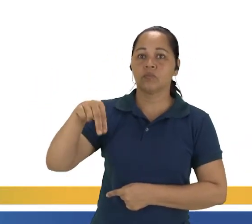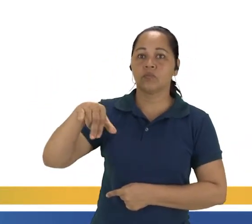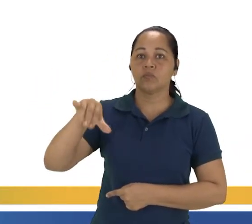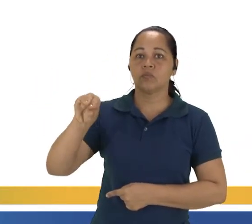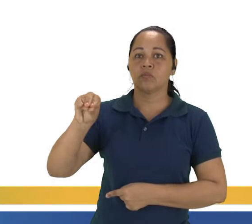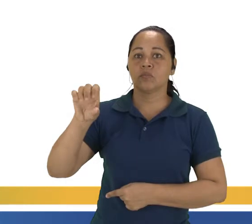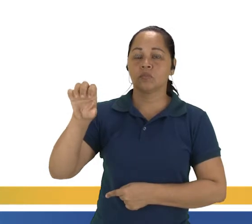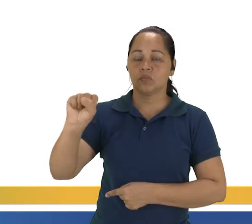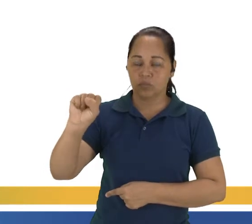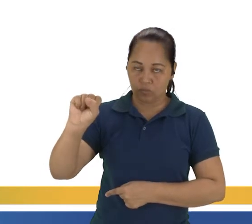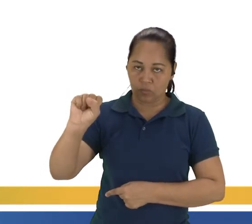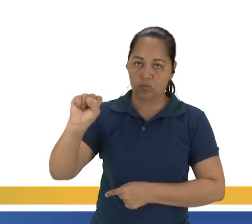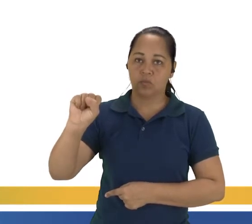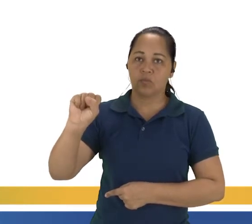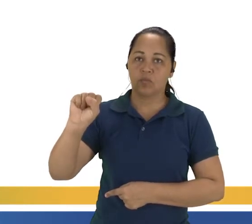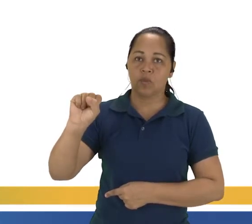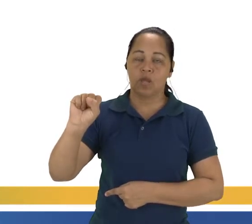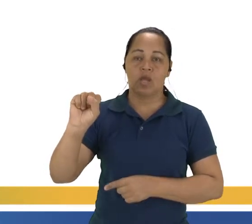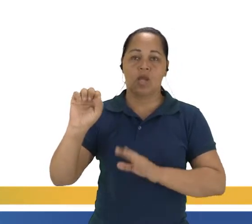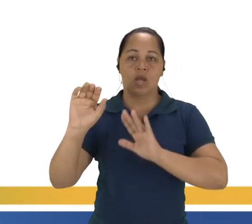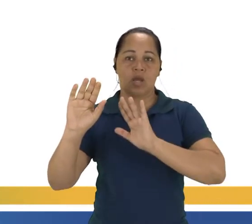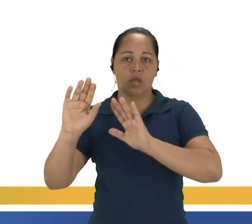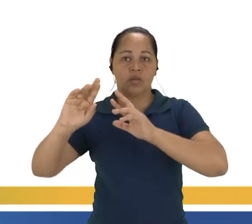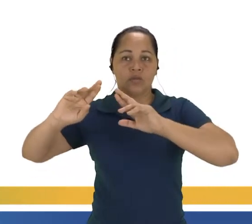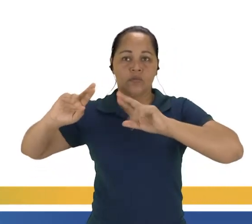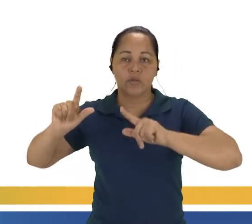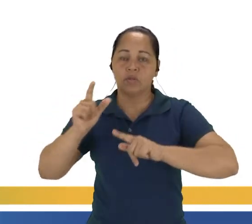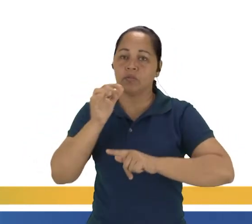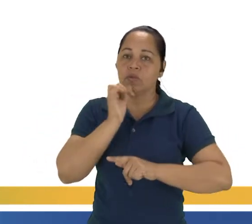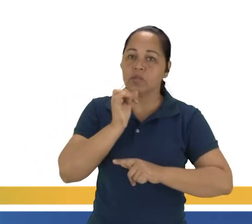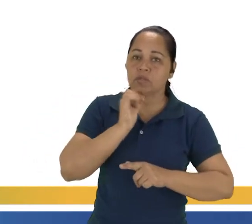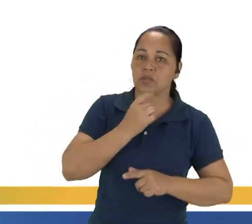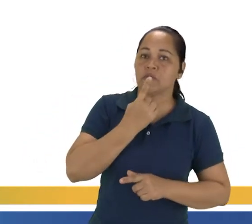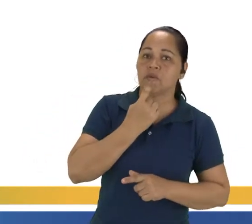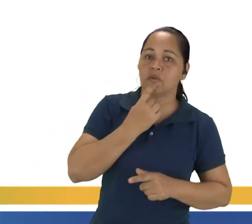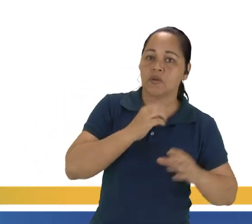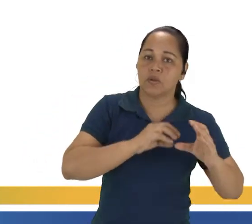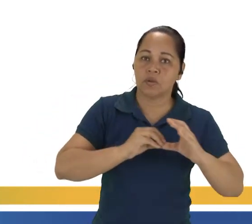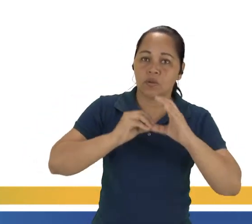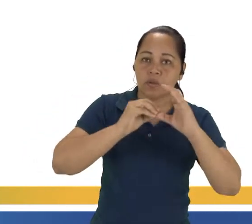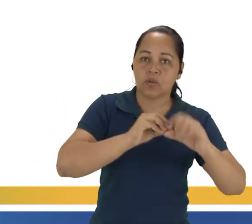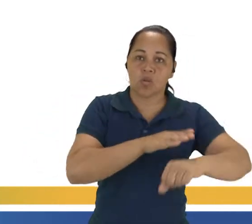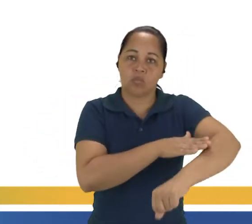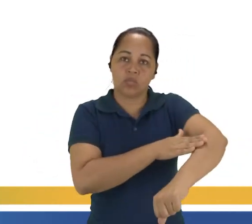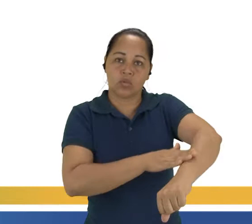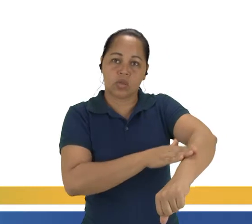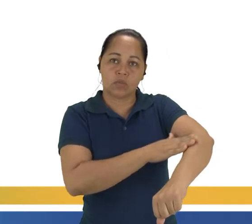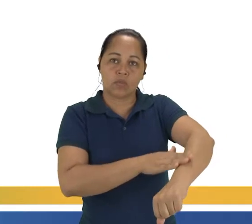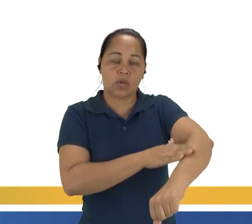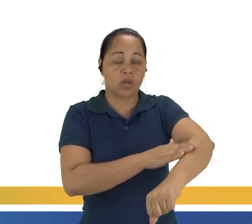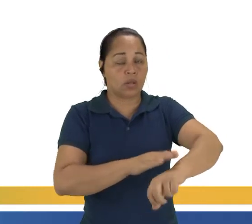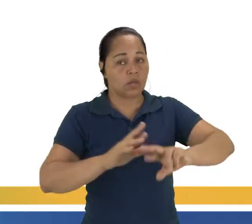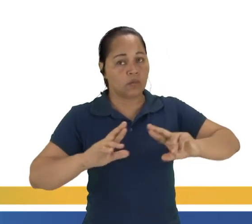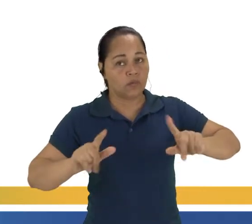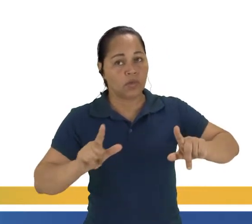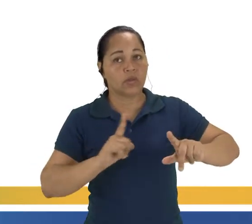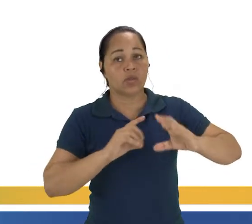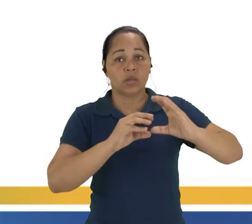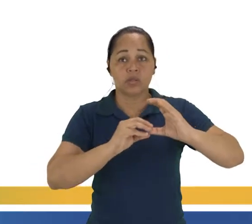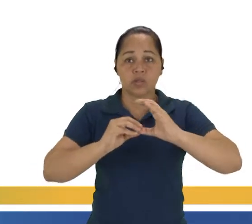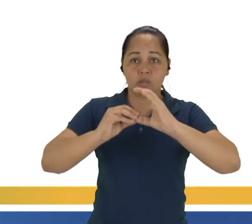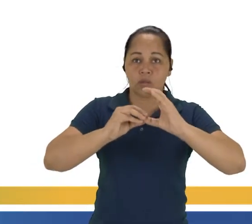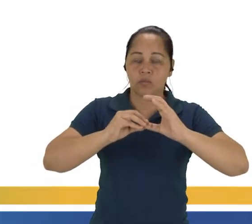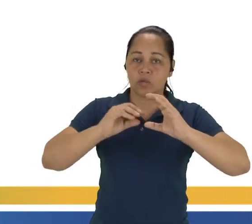outras células, como as células sanguíneas, da pele, né? Então, tem células que vão ficar